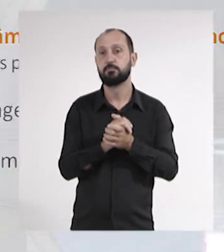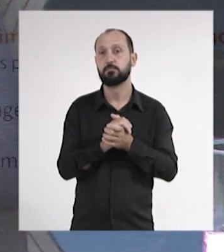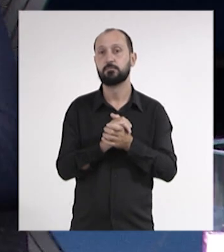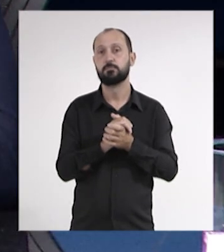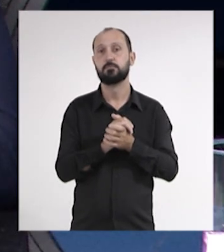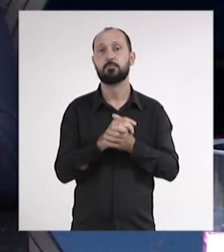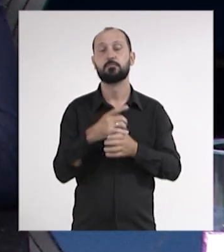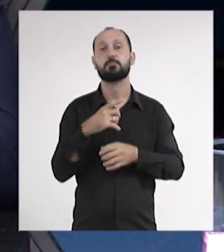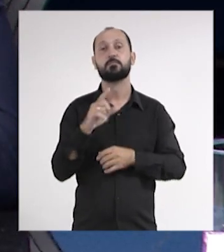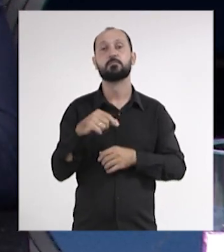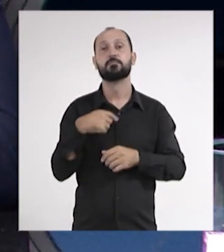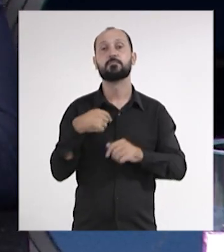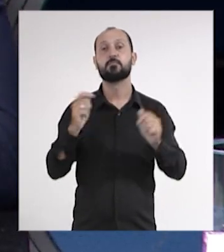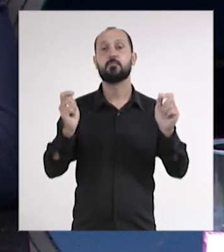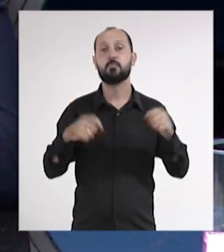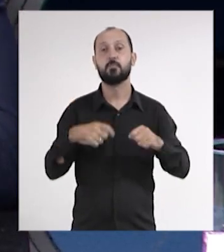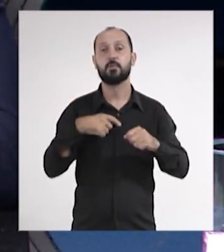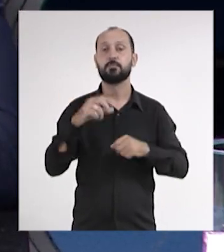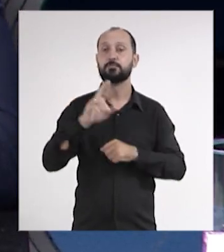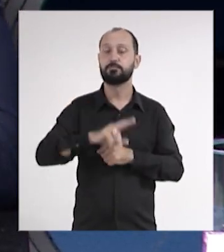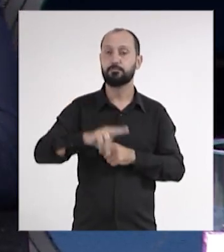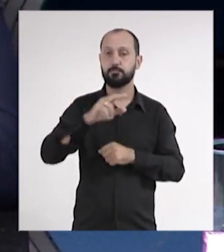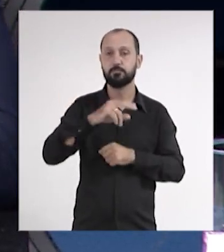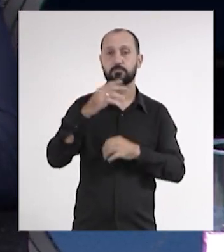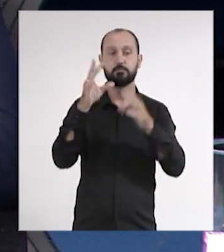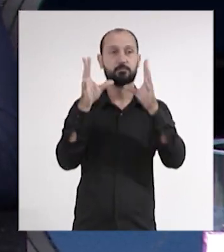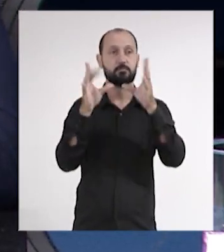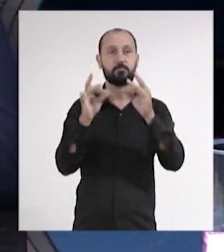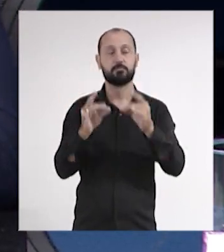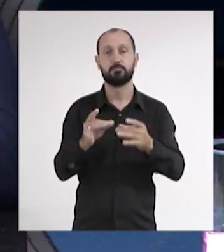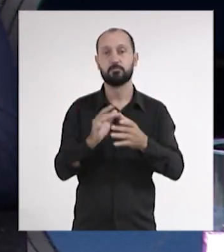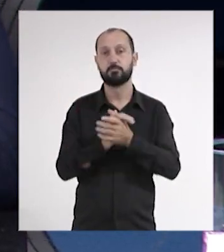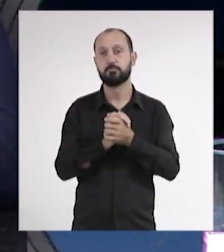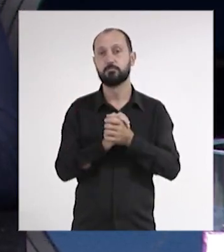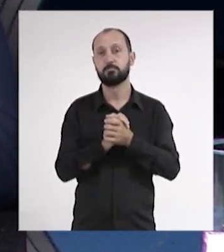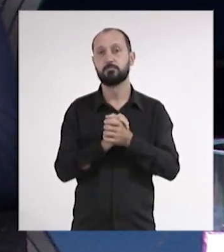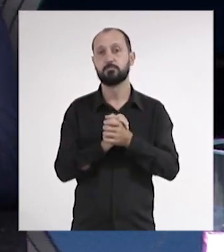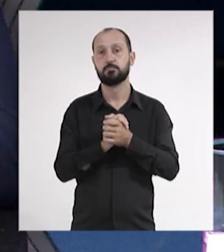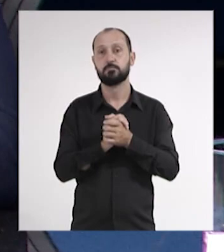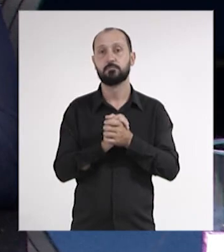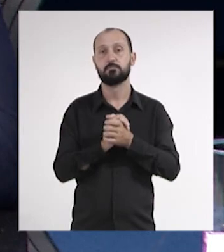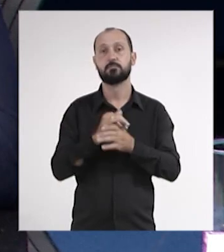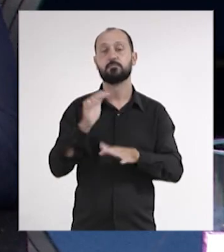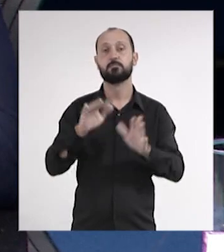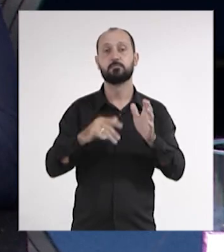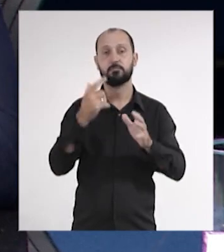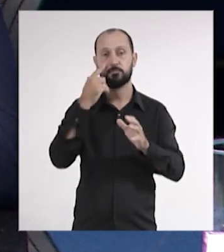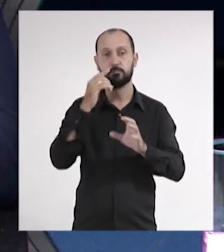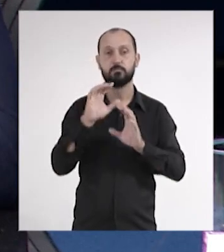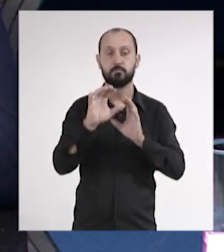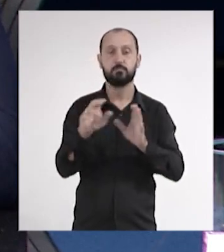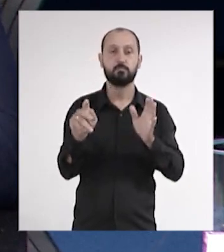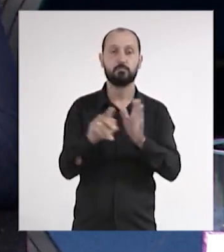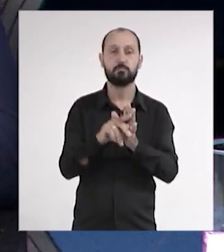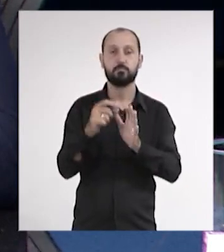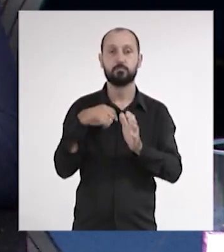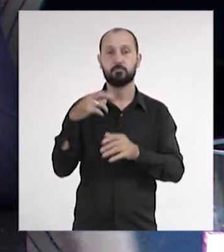a possibilidade de atuação de verificadores independentes na forma de organismo de